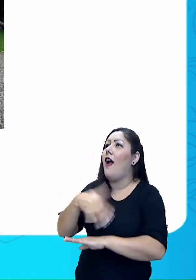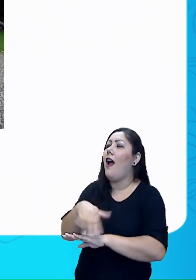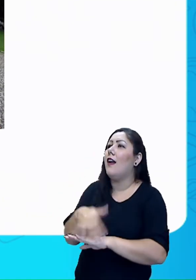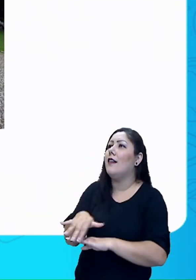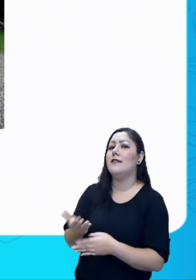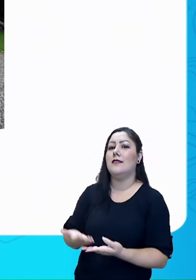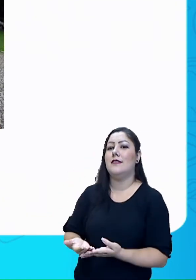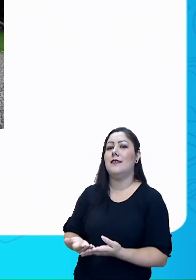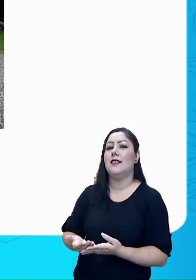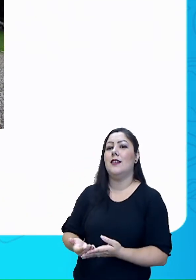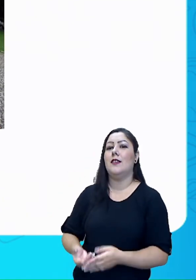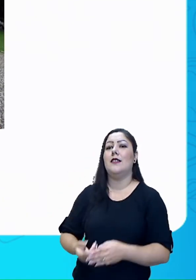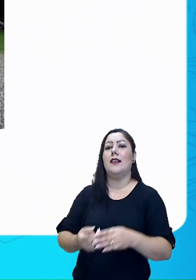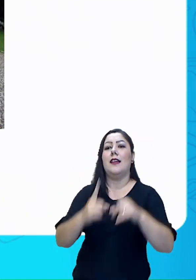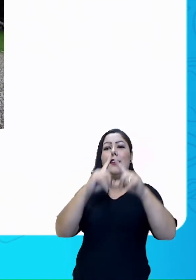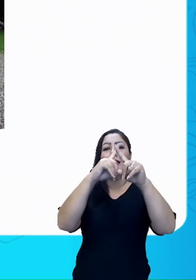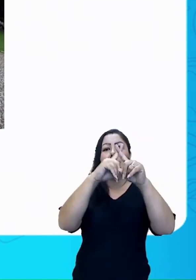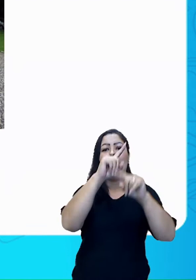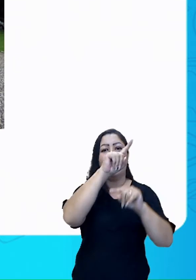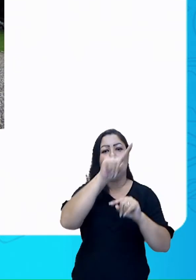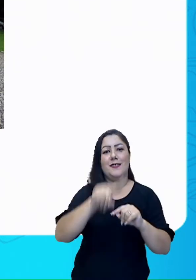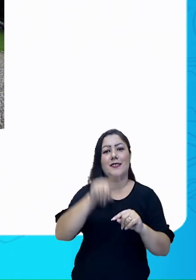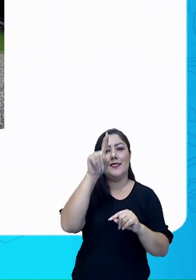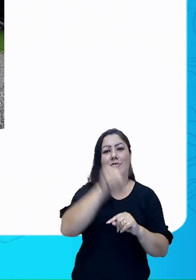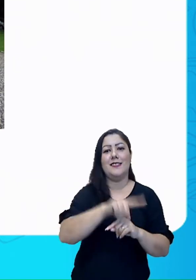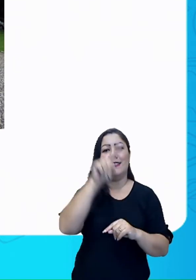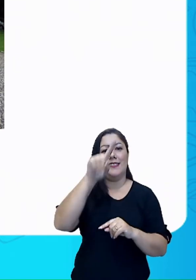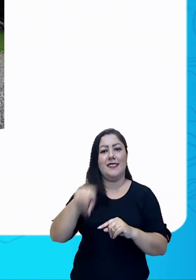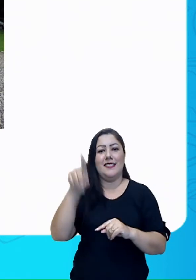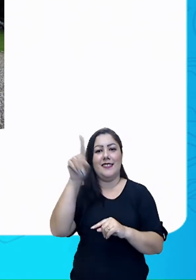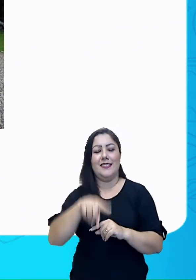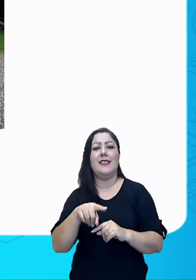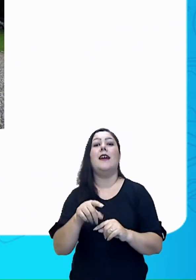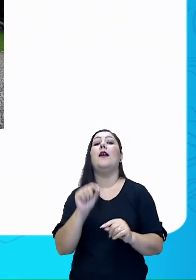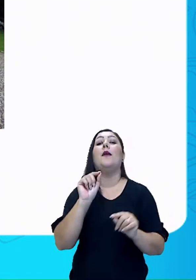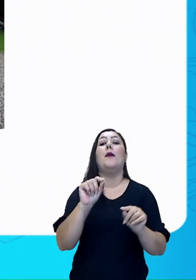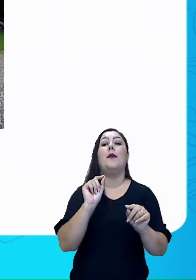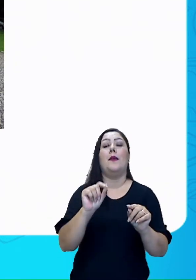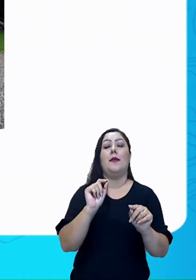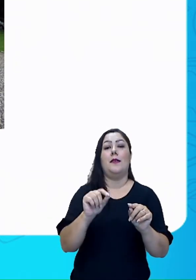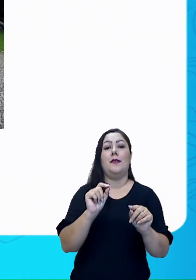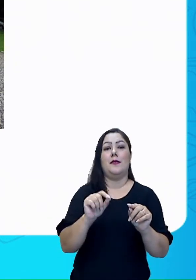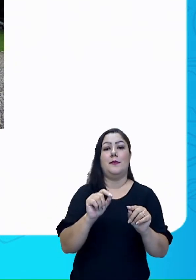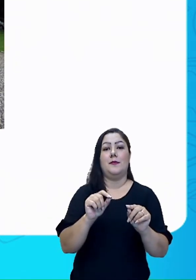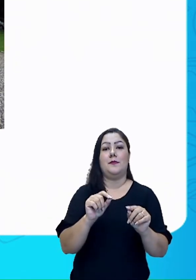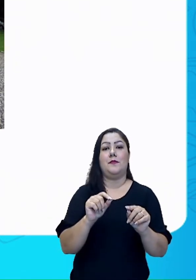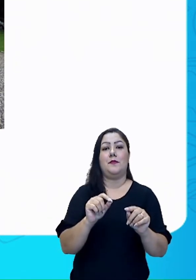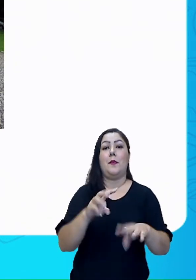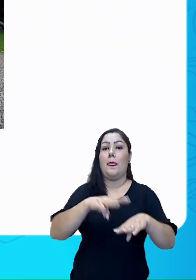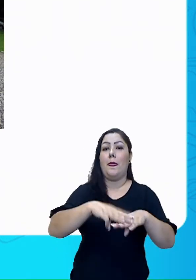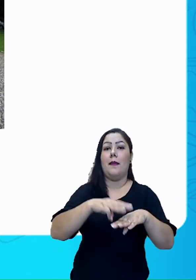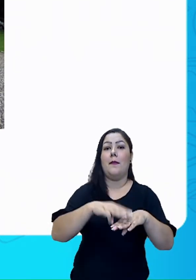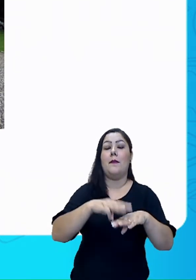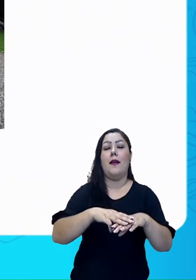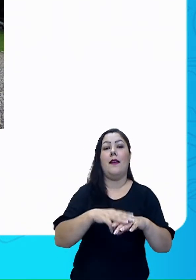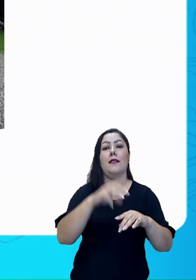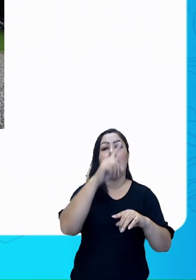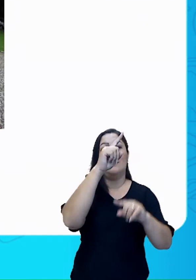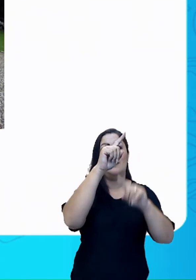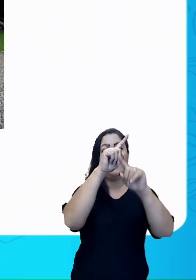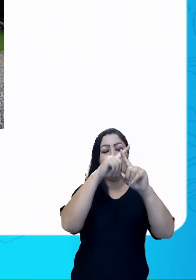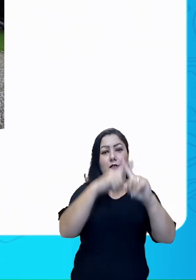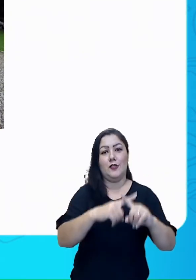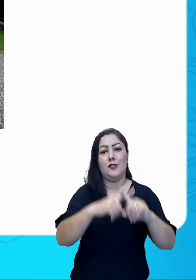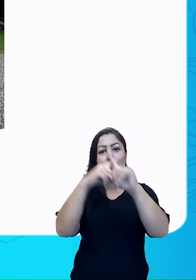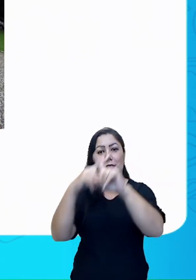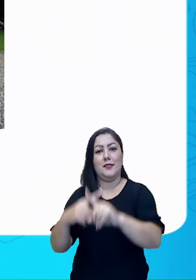X. Você se lembra que nós estudamos que o X representa 10 em matemática? Então, 10 mais 10,